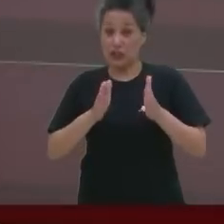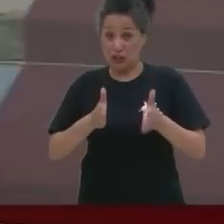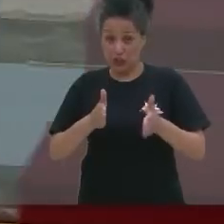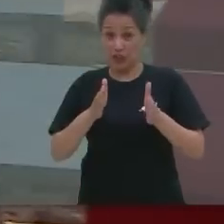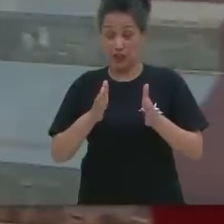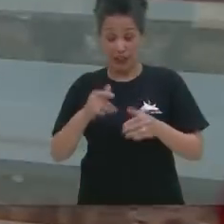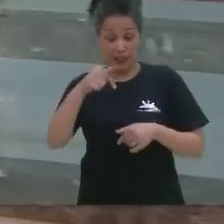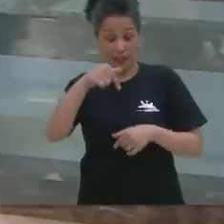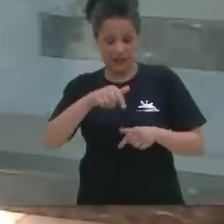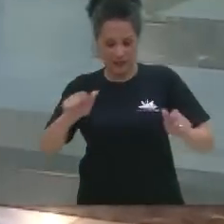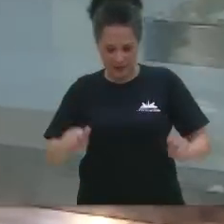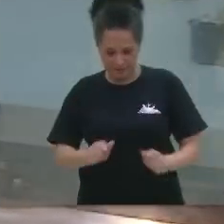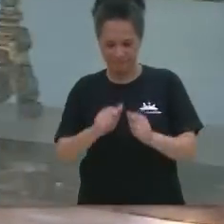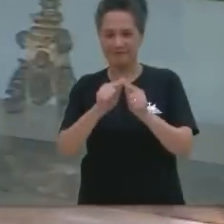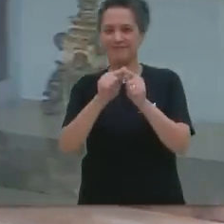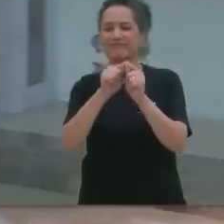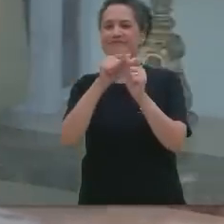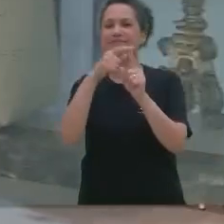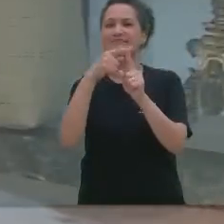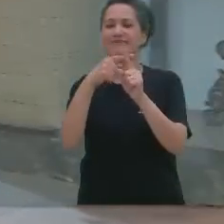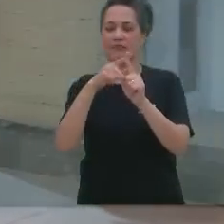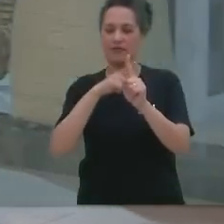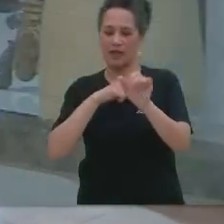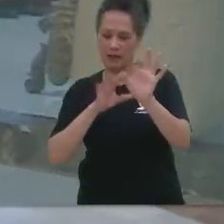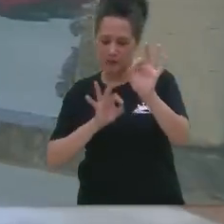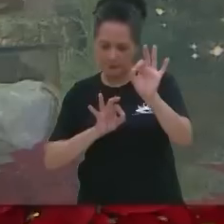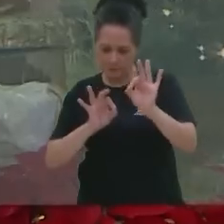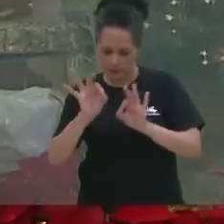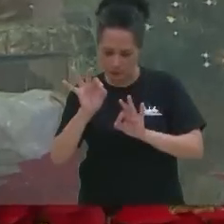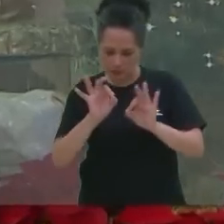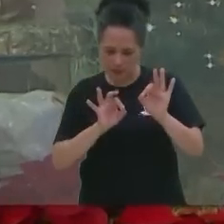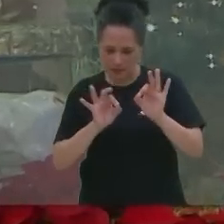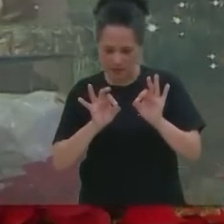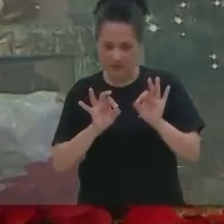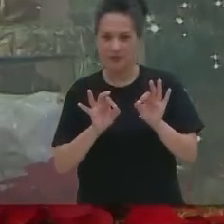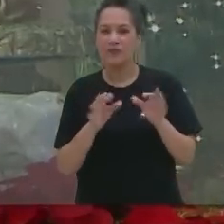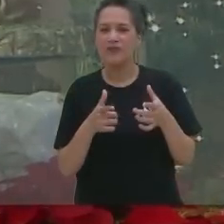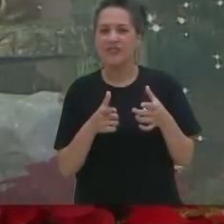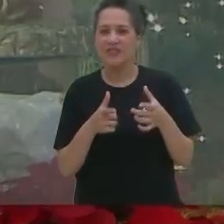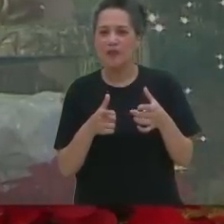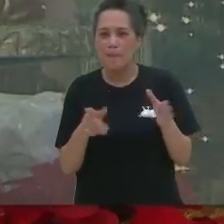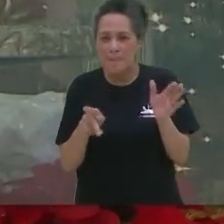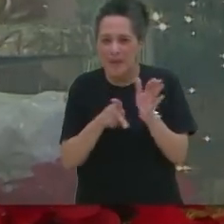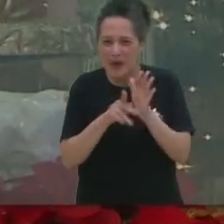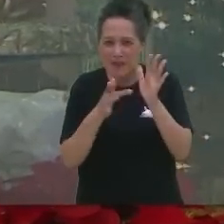santuário está montado o presépio,